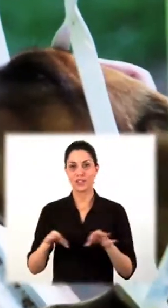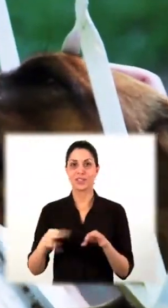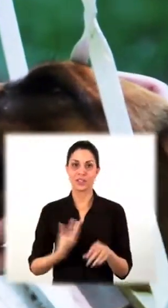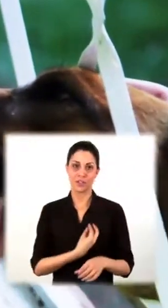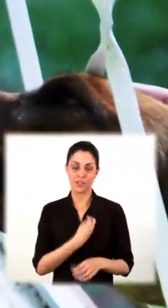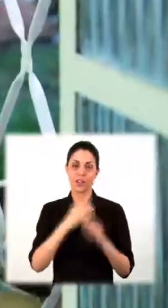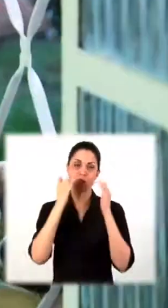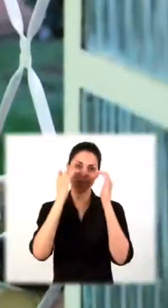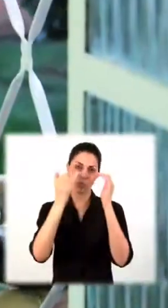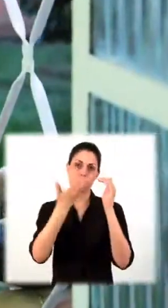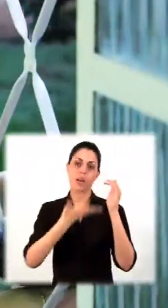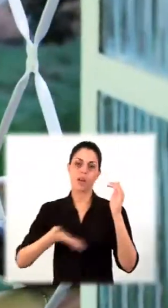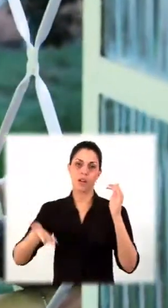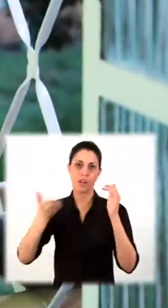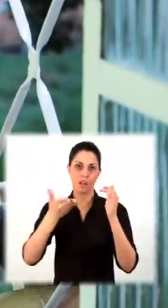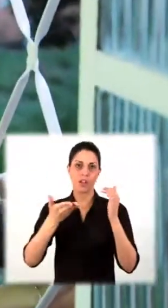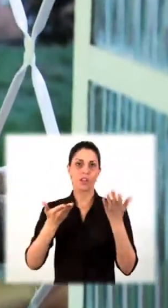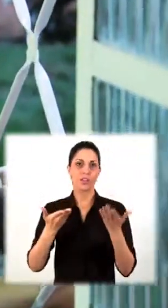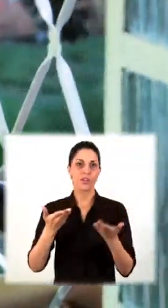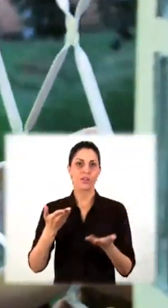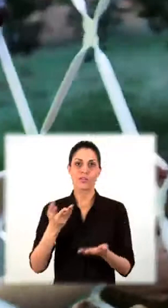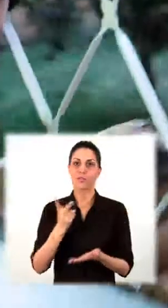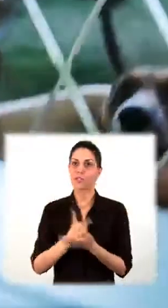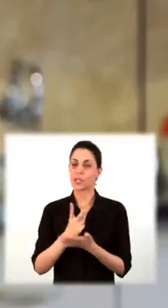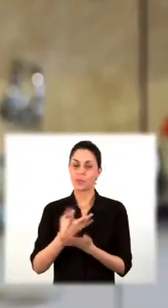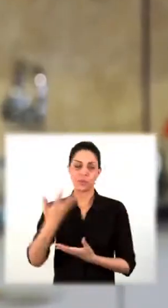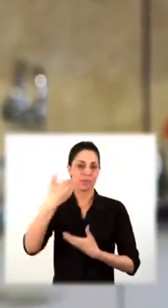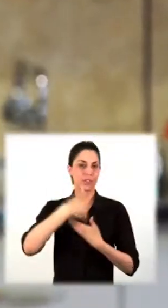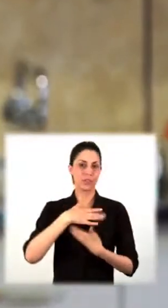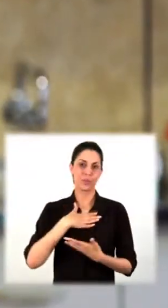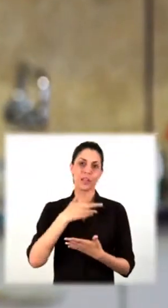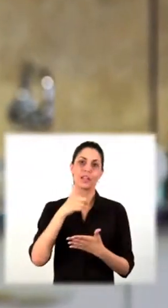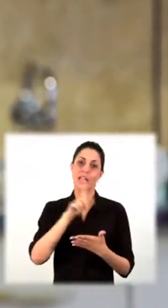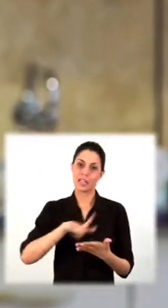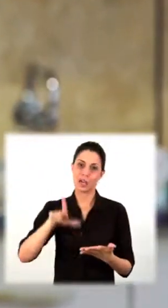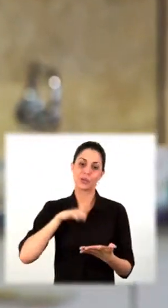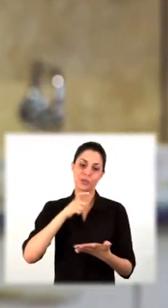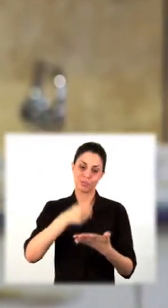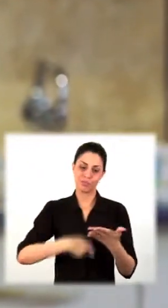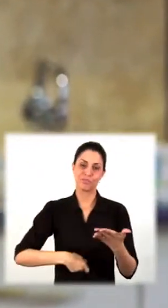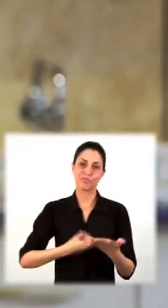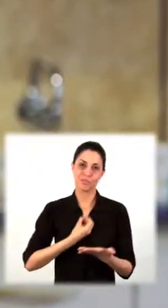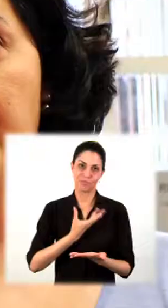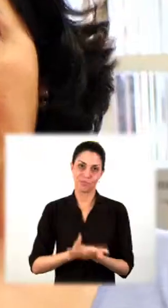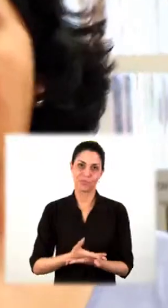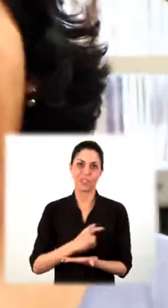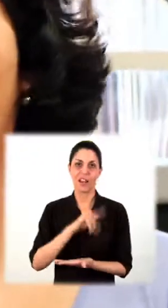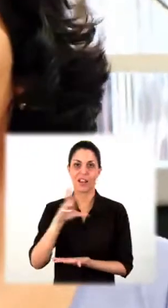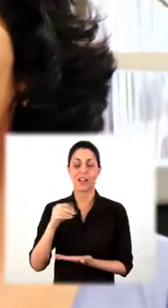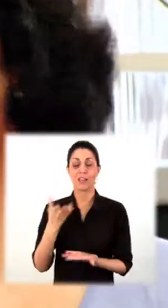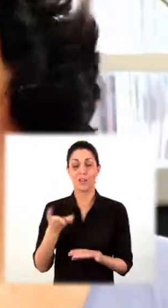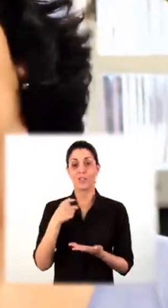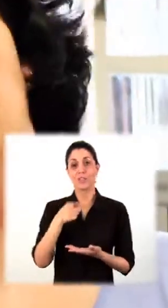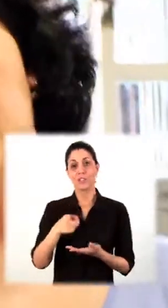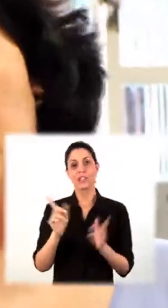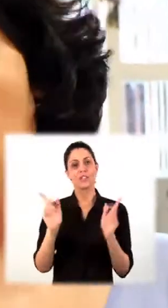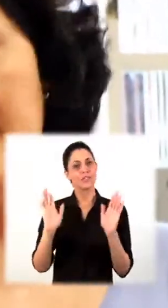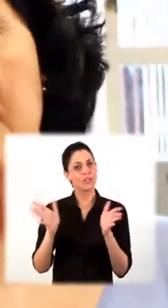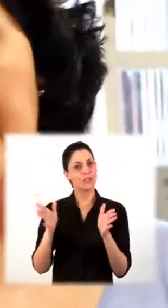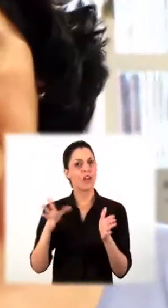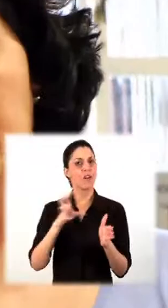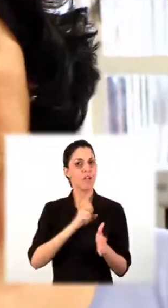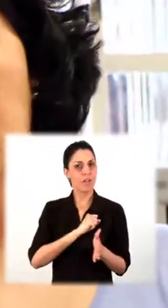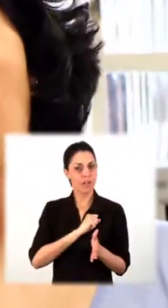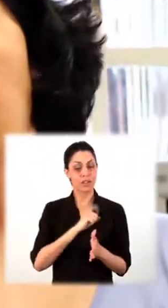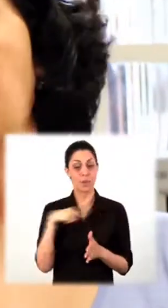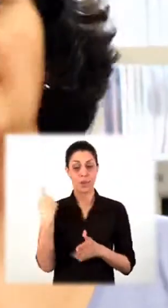da vida, de respeito ao próximo. E é inevitável que isso esteja na literatura. O teu desafio é algo que você já gosta